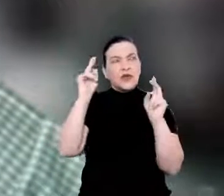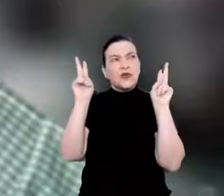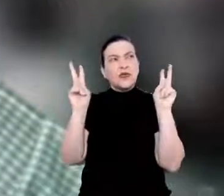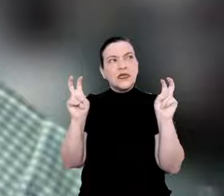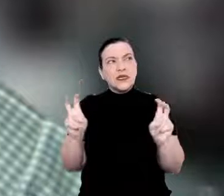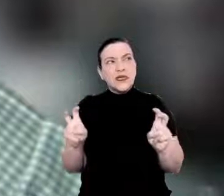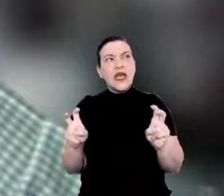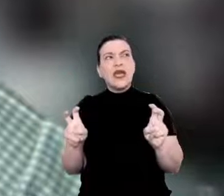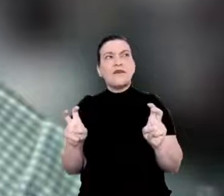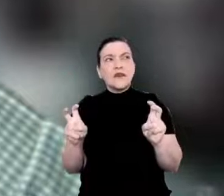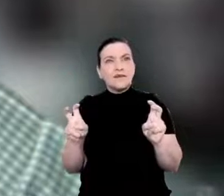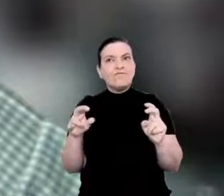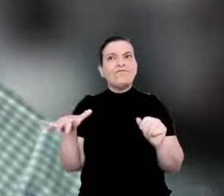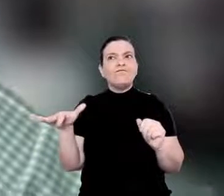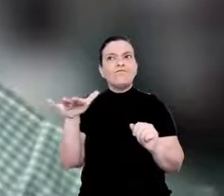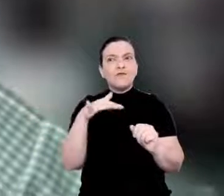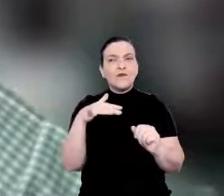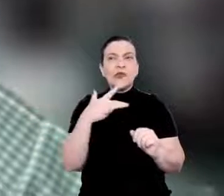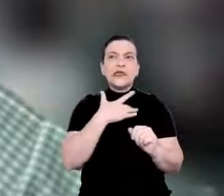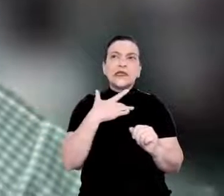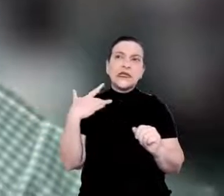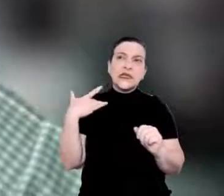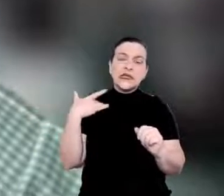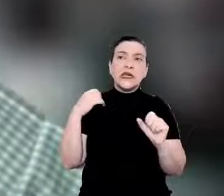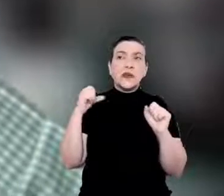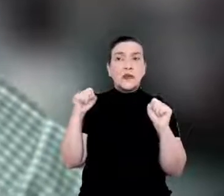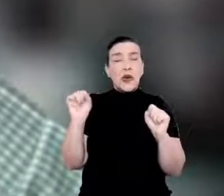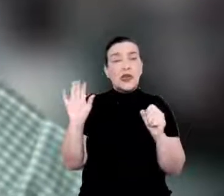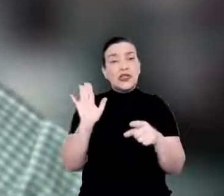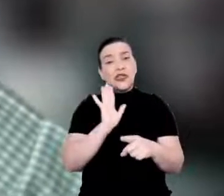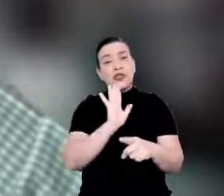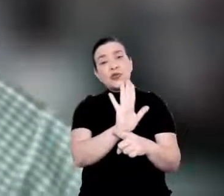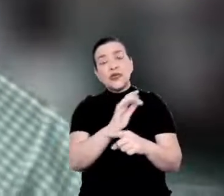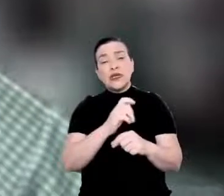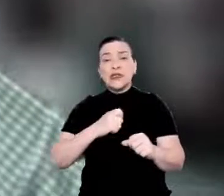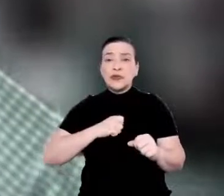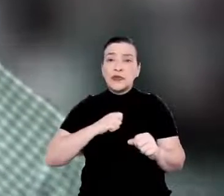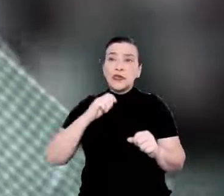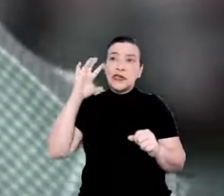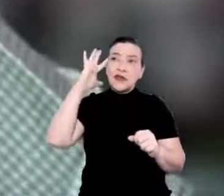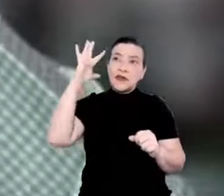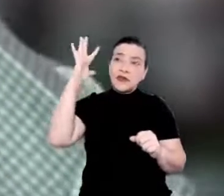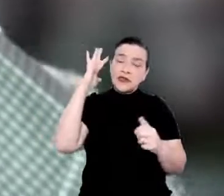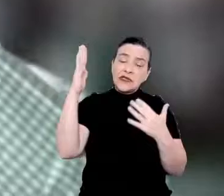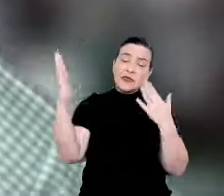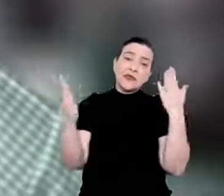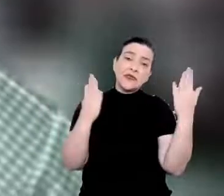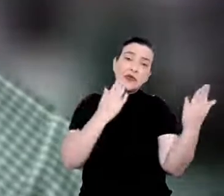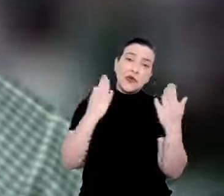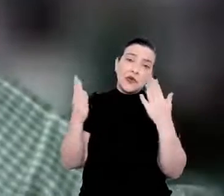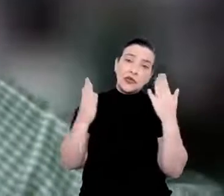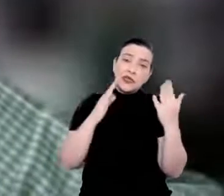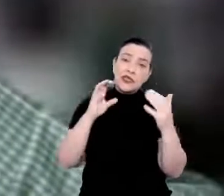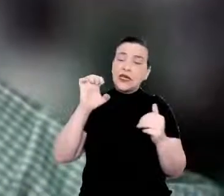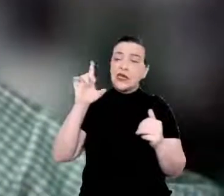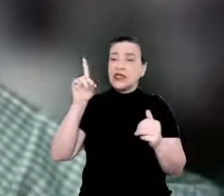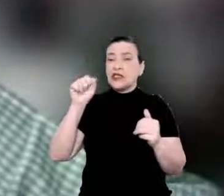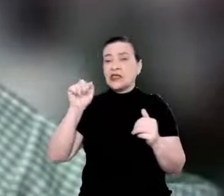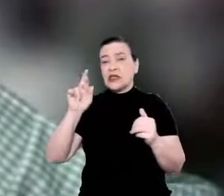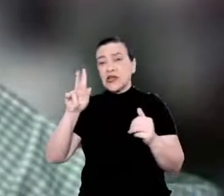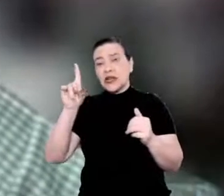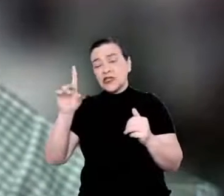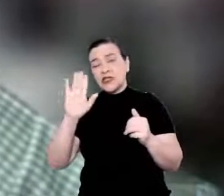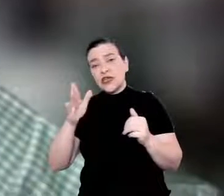talvez possamos nos socorrer da filosofia, da antropologia, da psicologia do comportamento, ou o que o Edgar Morin chamou